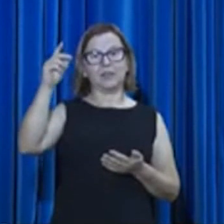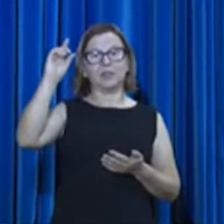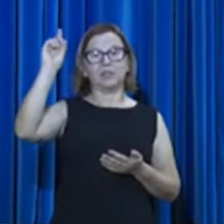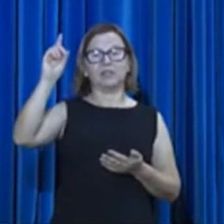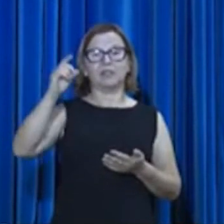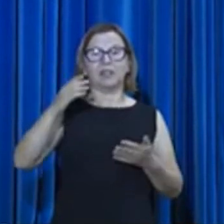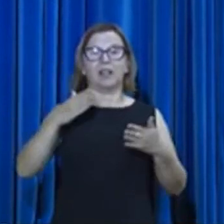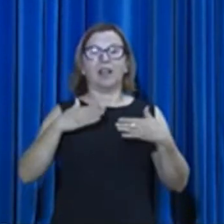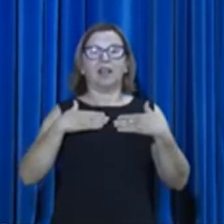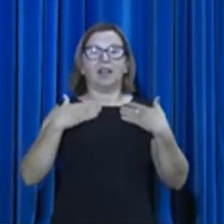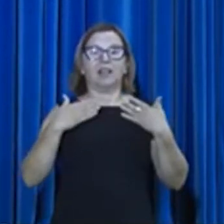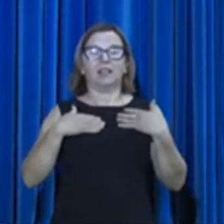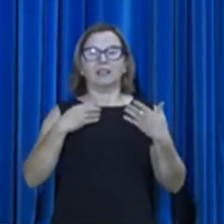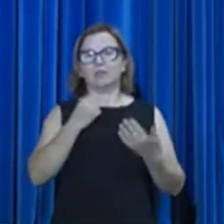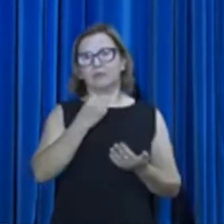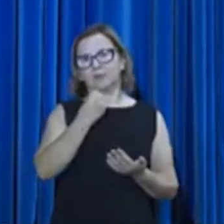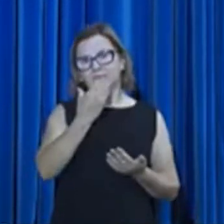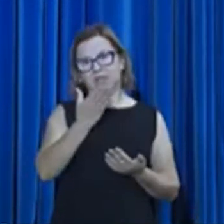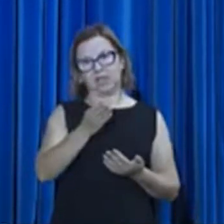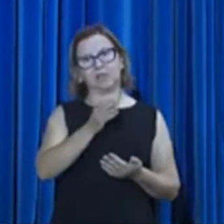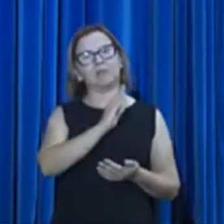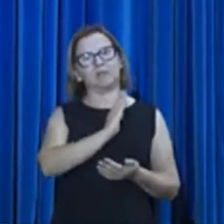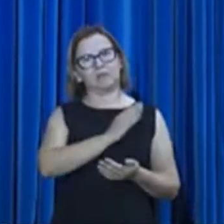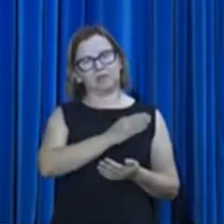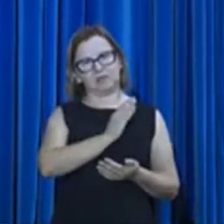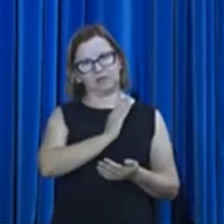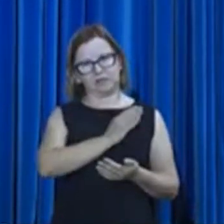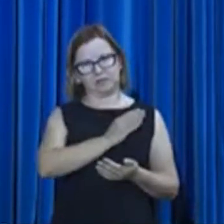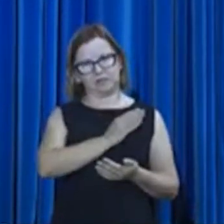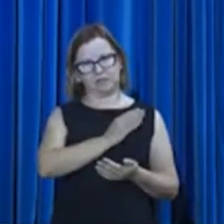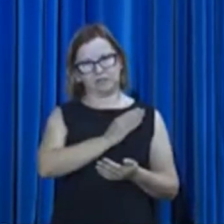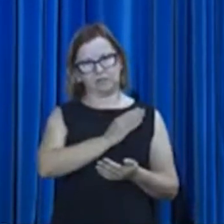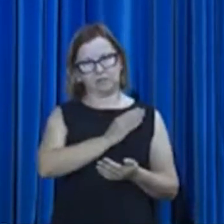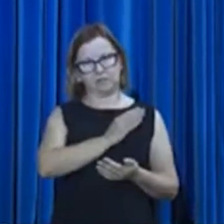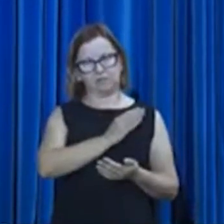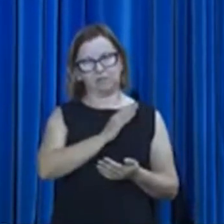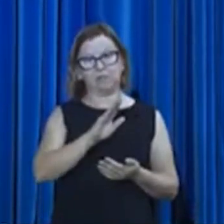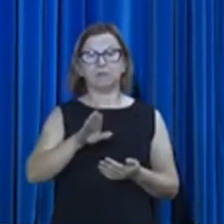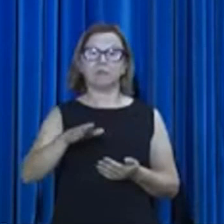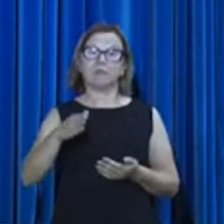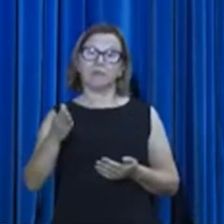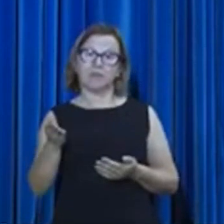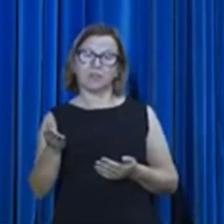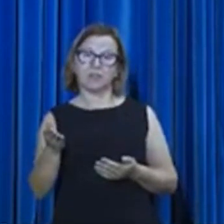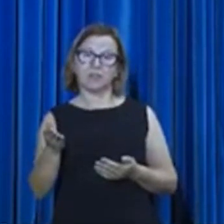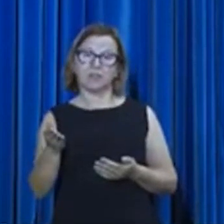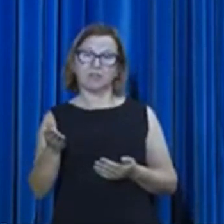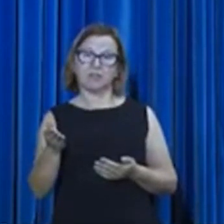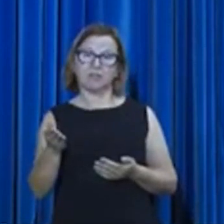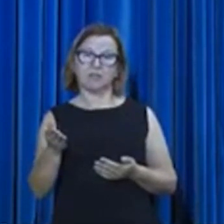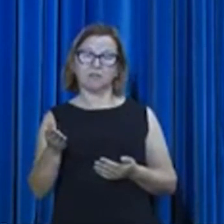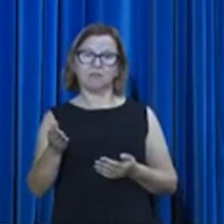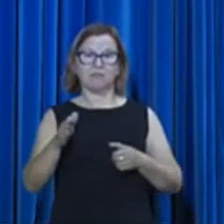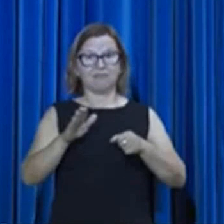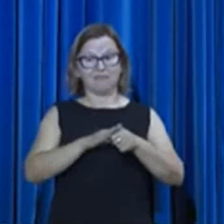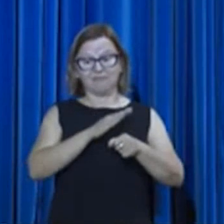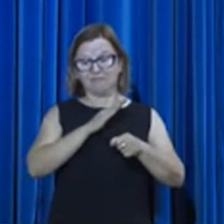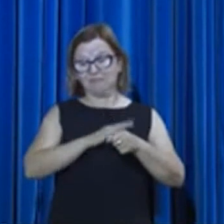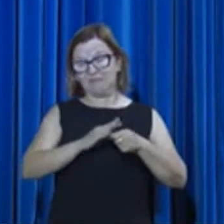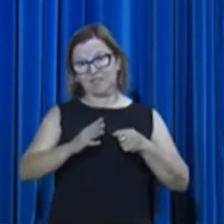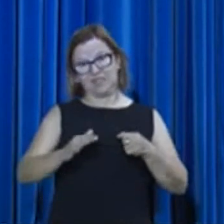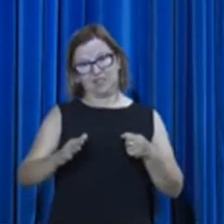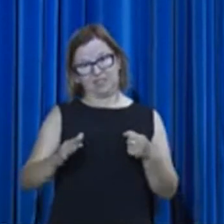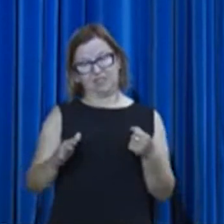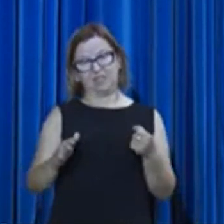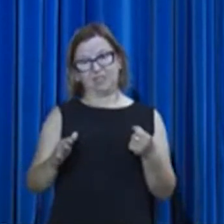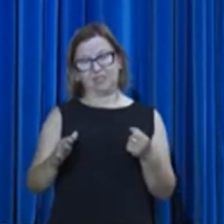e bondade de coração, não obstante a abundância de tudo. Assim,